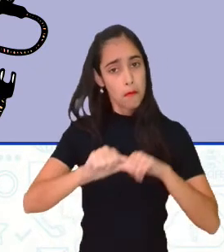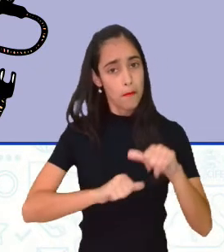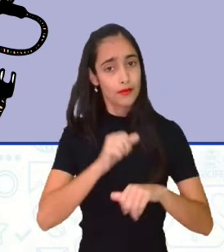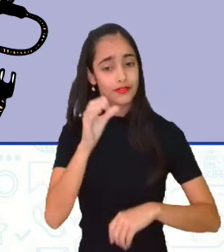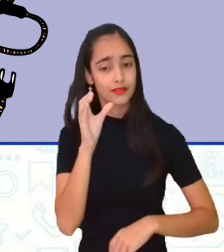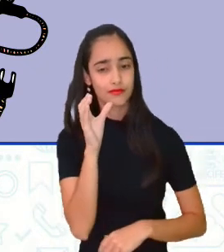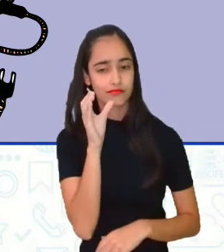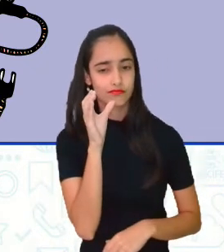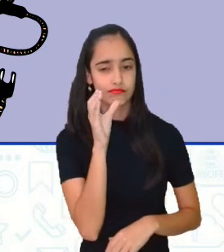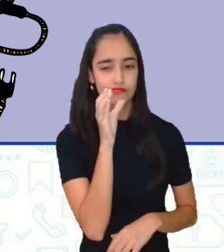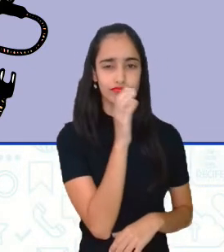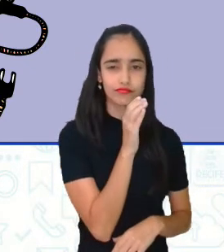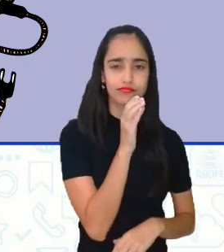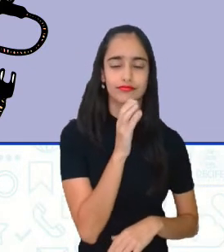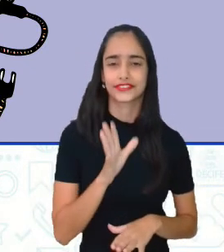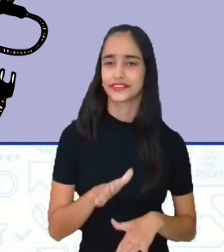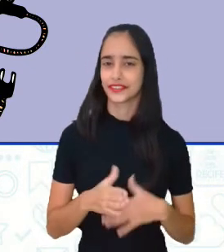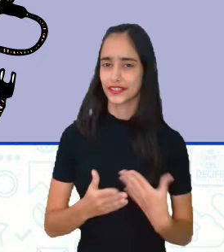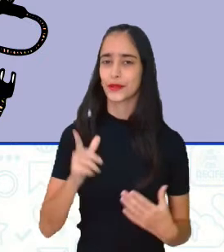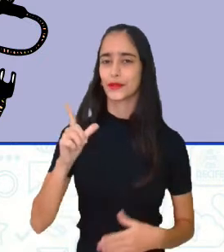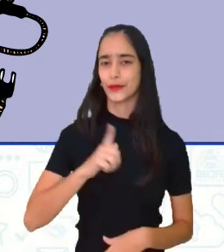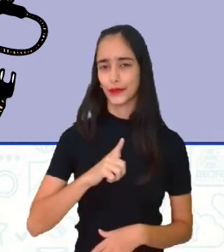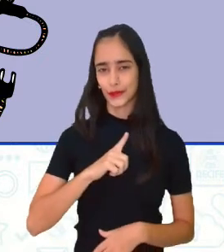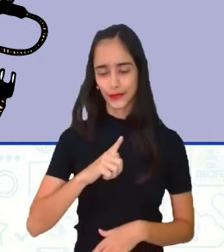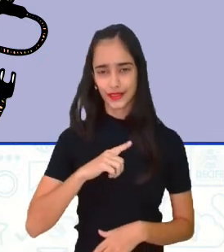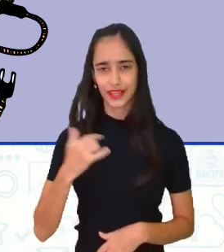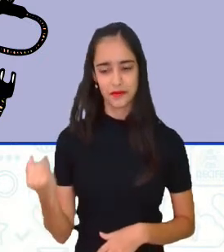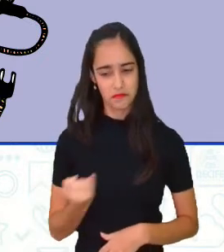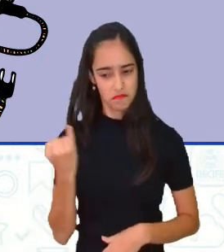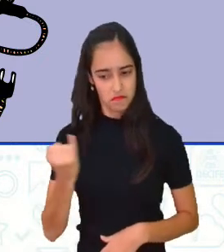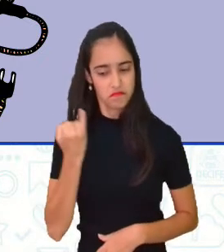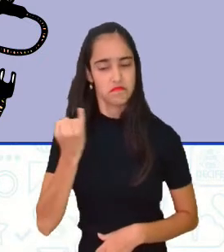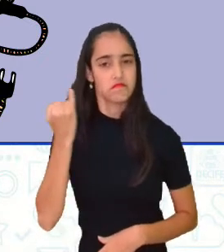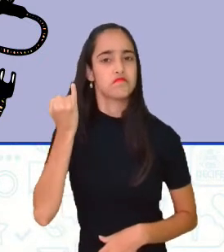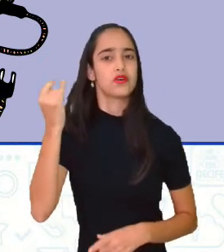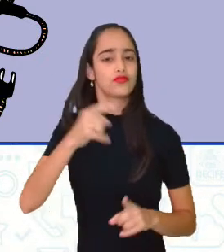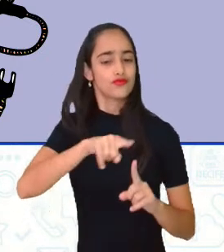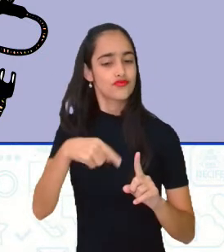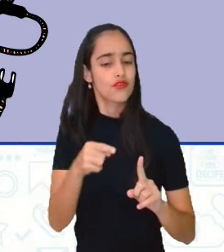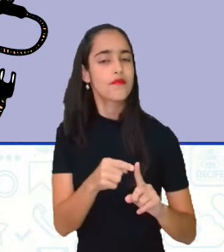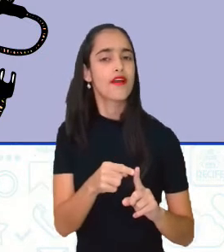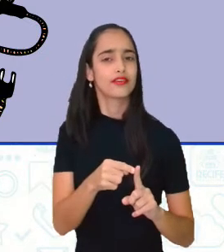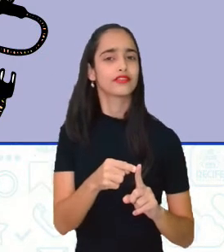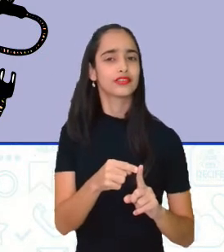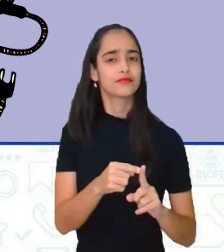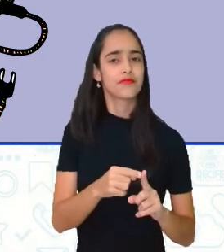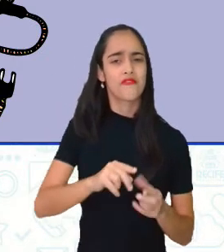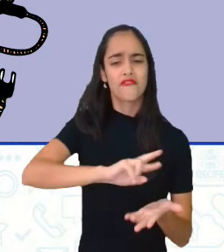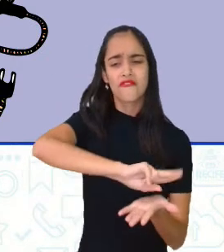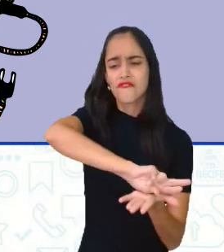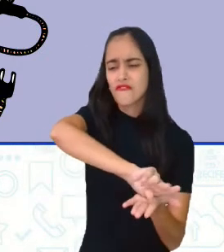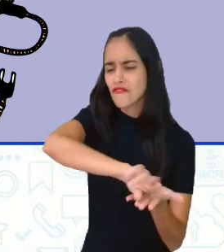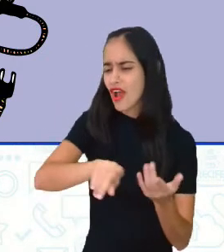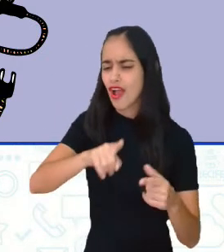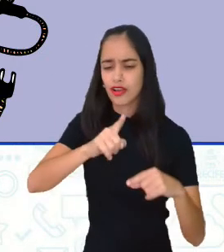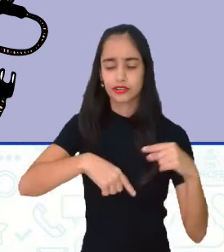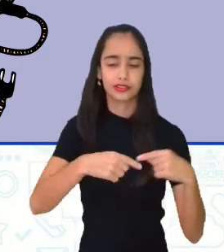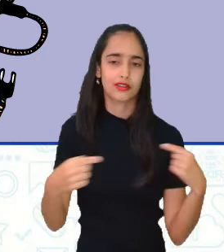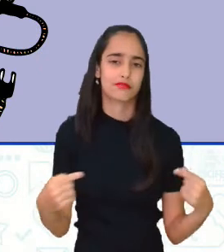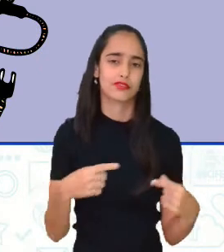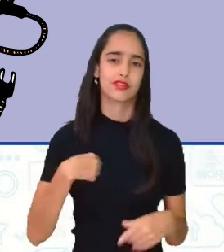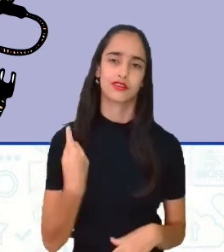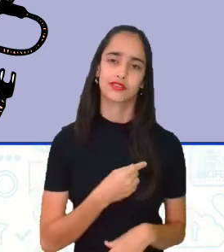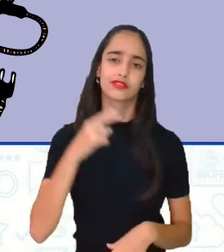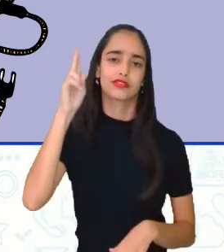essa importante função, né? Então, nos ferros de passar, em vários objetos diários, né, que utilizamos,